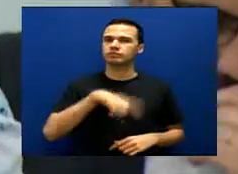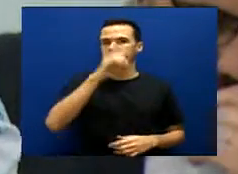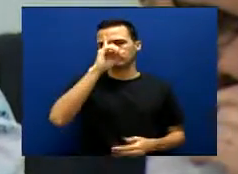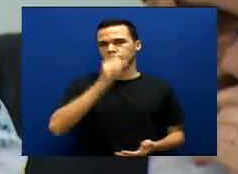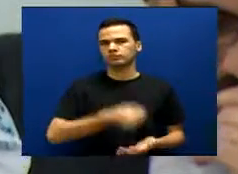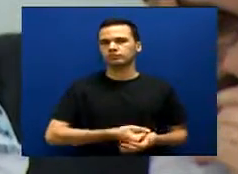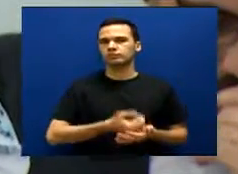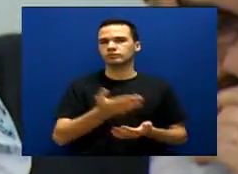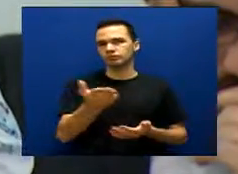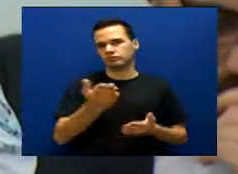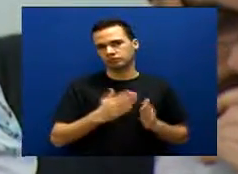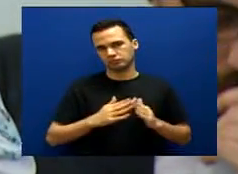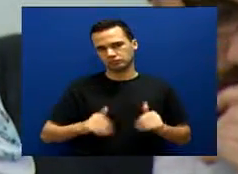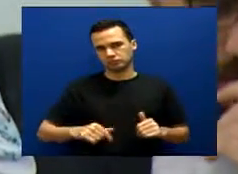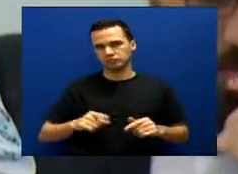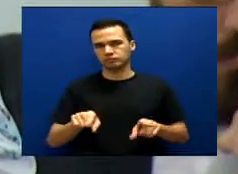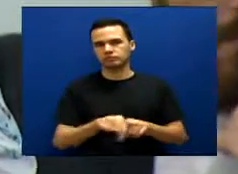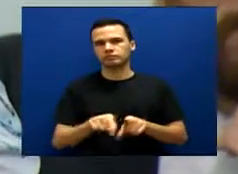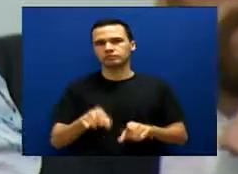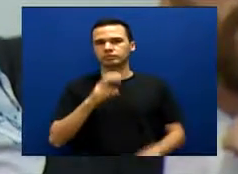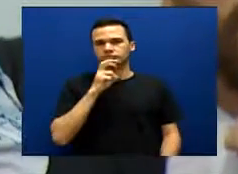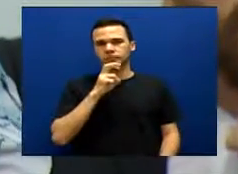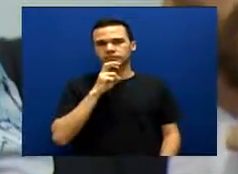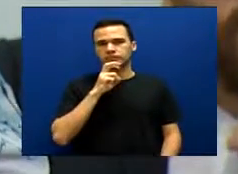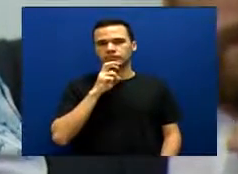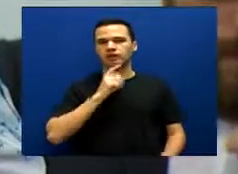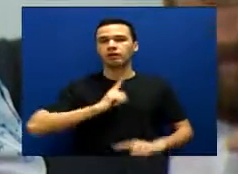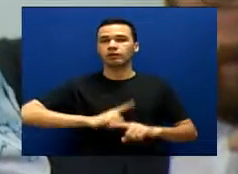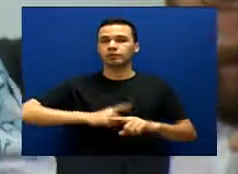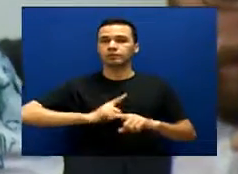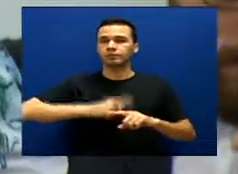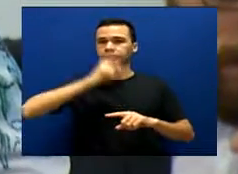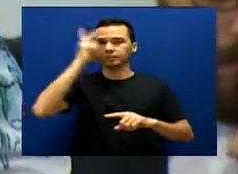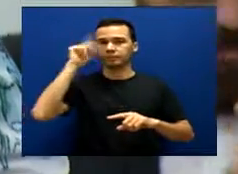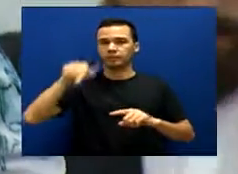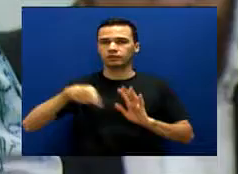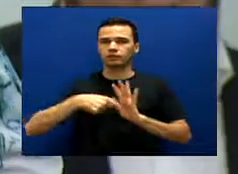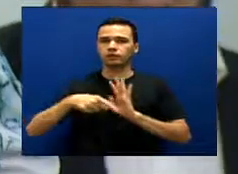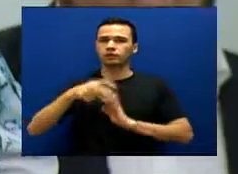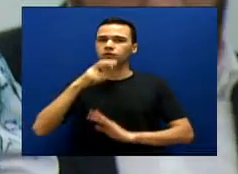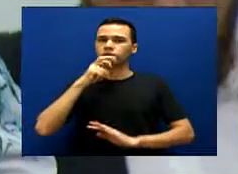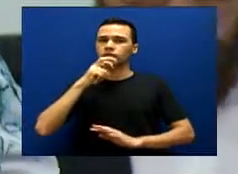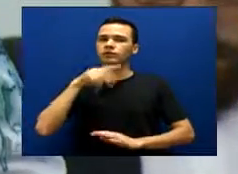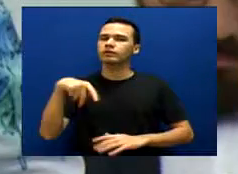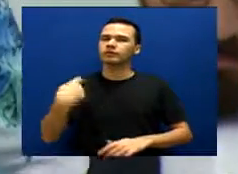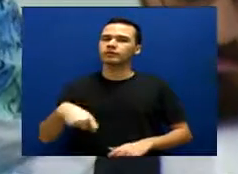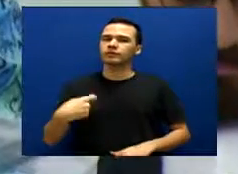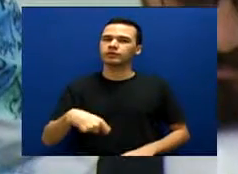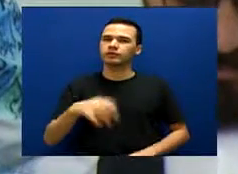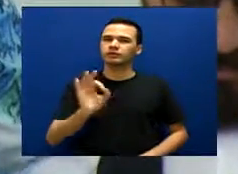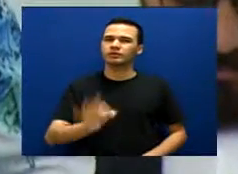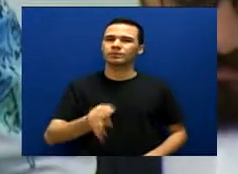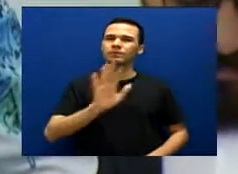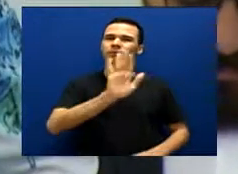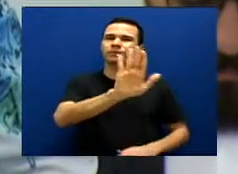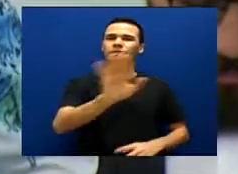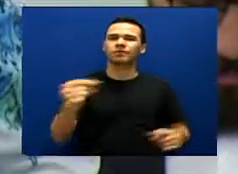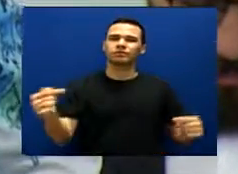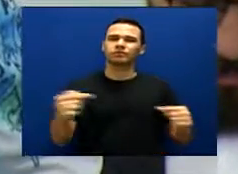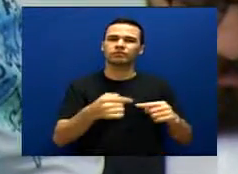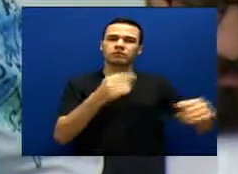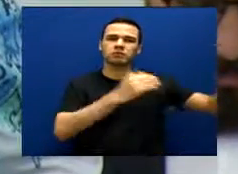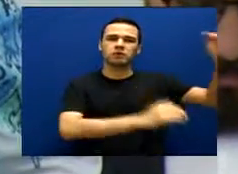sim a seu pedido, a pedido de Sorocaba, porque o povo de Sorocaba precisa, mas é um